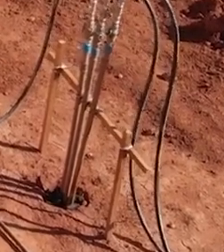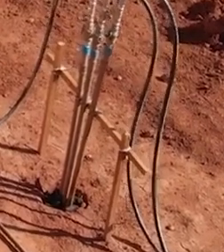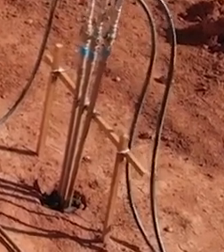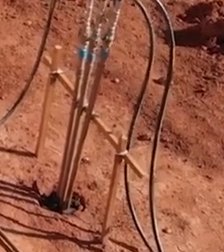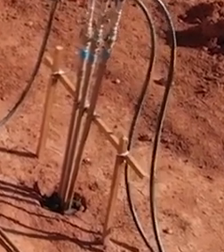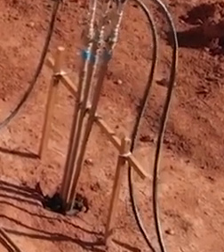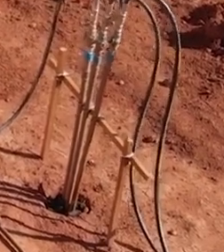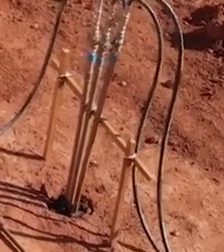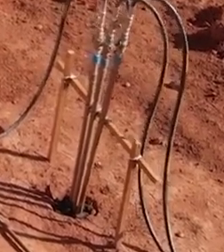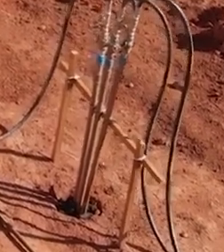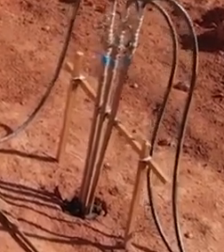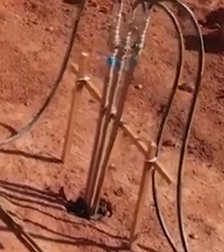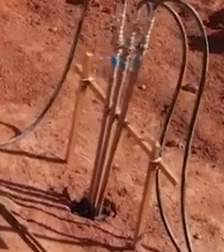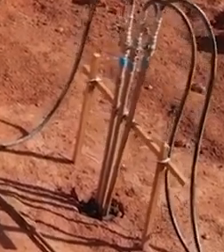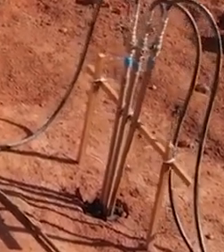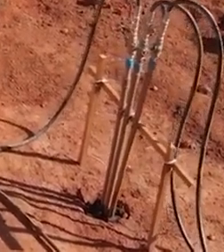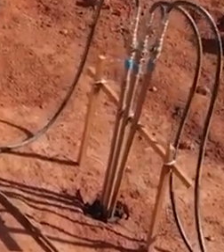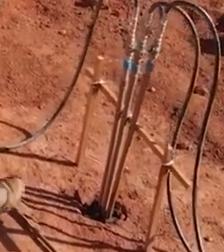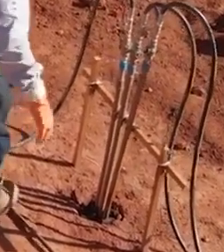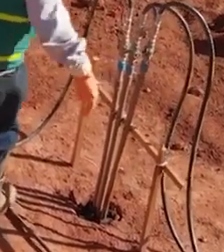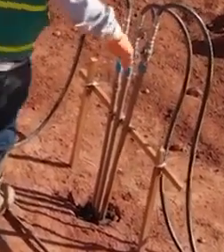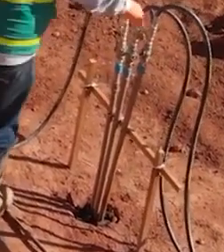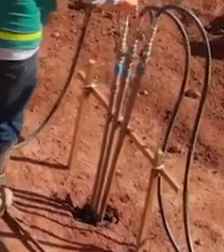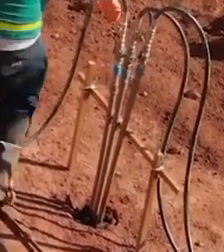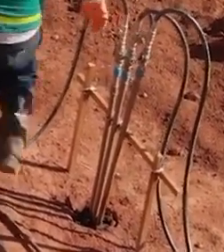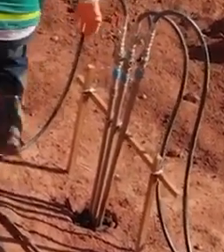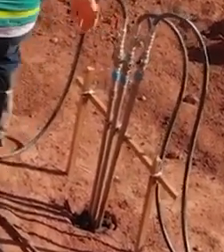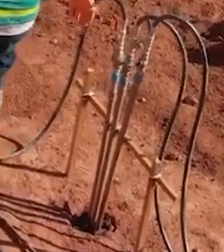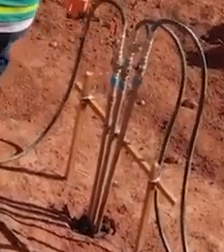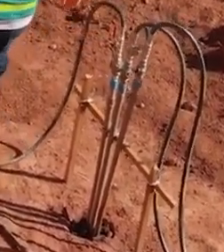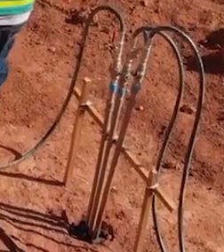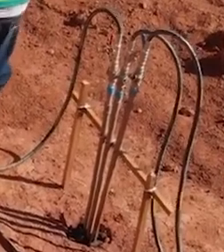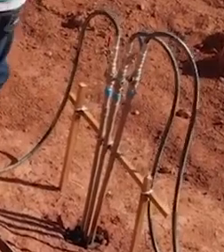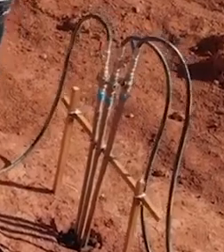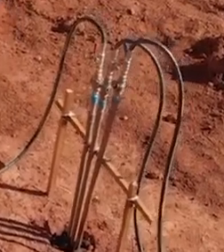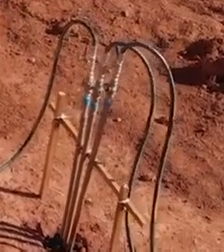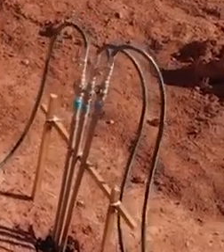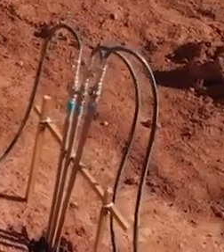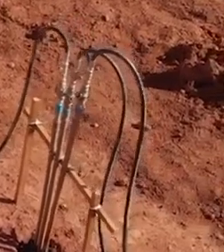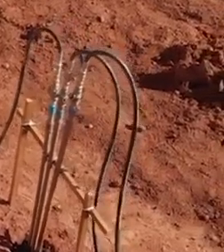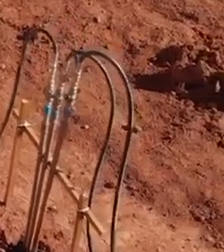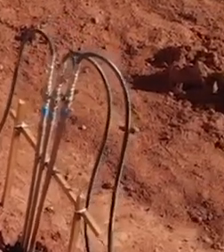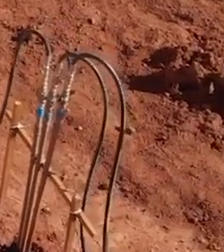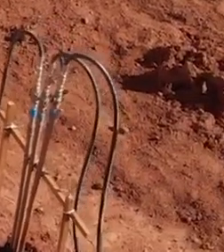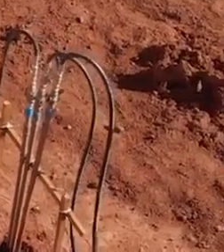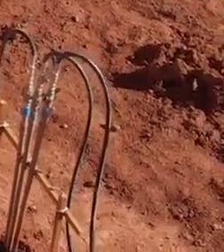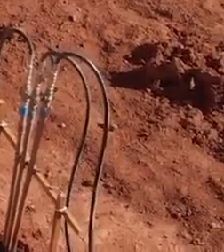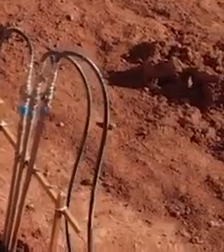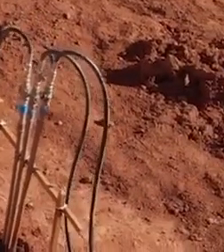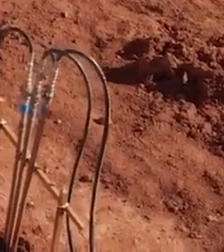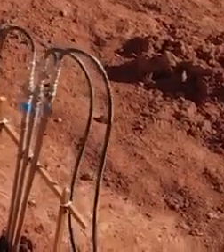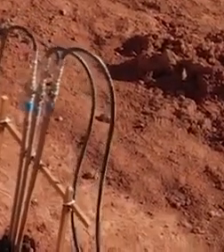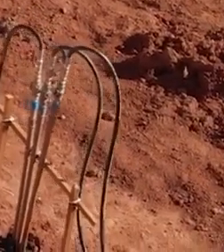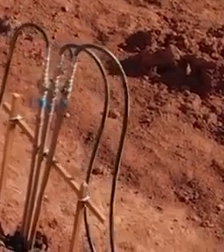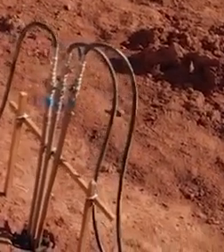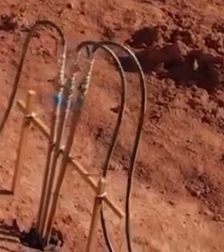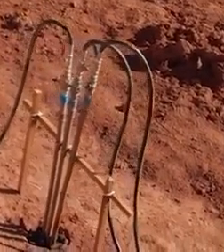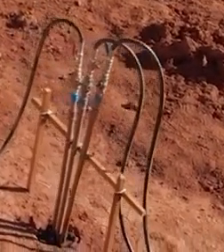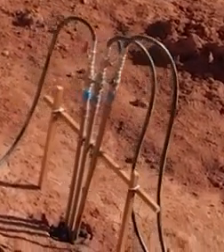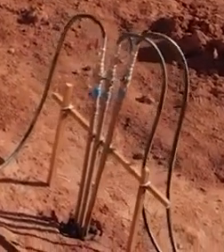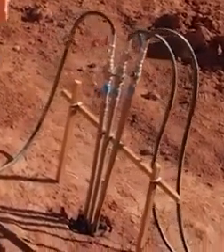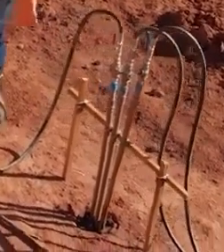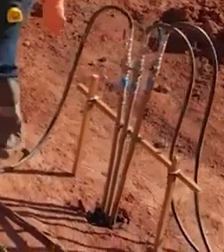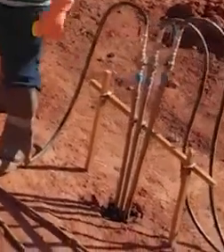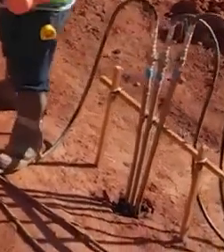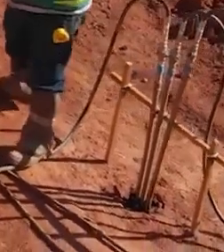a reação do produto. Por fim, a temperatura ambiente deve ser controlada, uma vez que a execução da